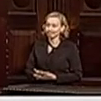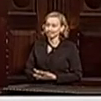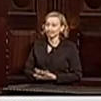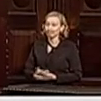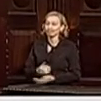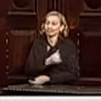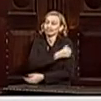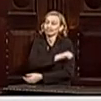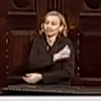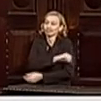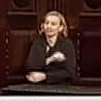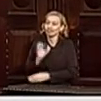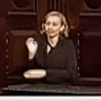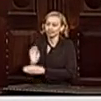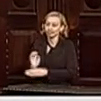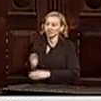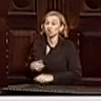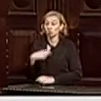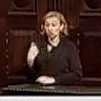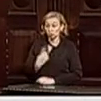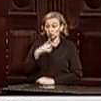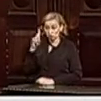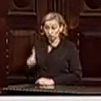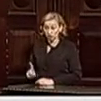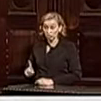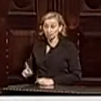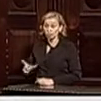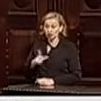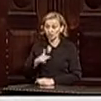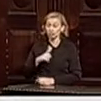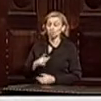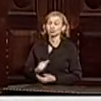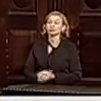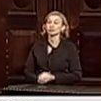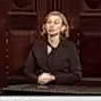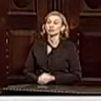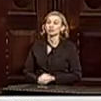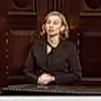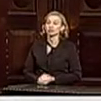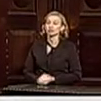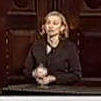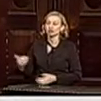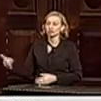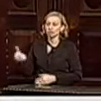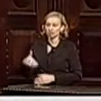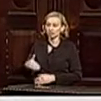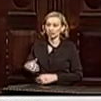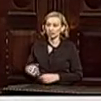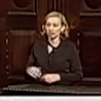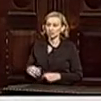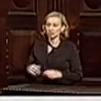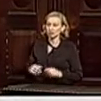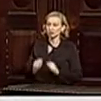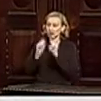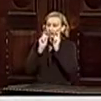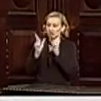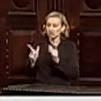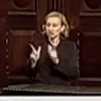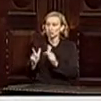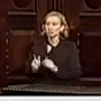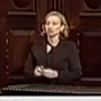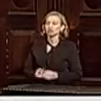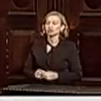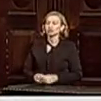do Rio de Janeiro. Nós temos o direito de requerer, e fiz aqui no plenário, através de uma questão de ordem,